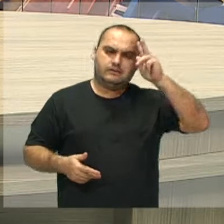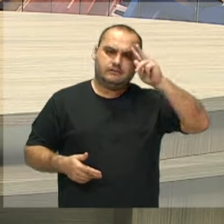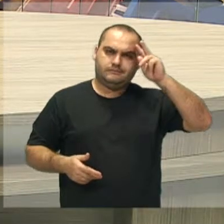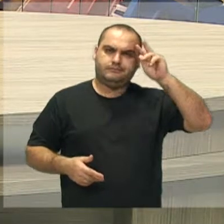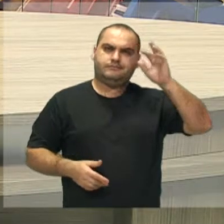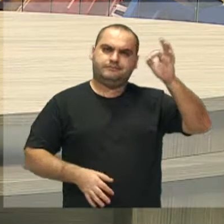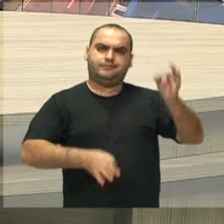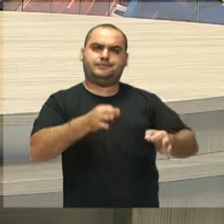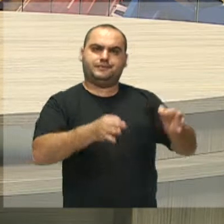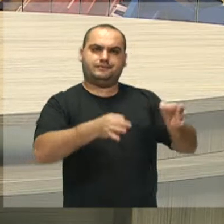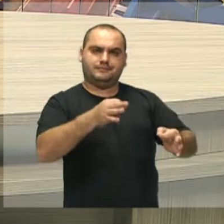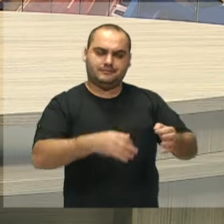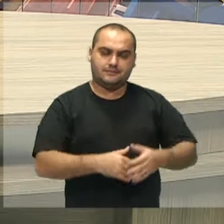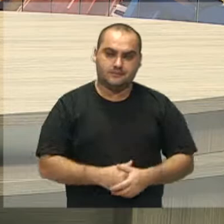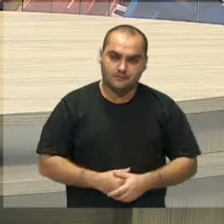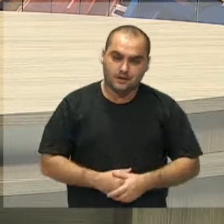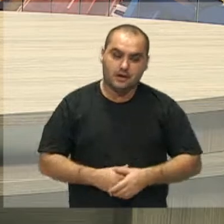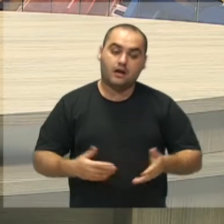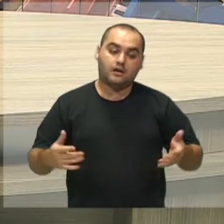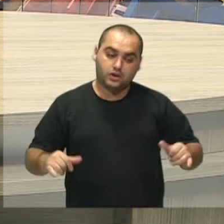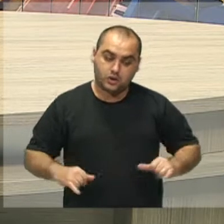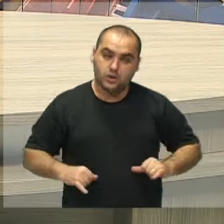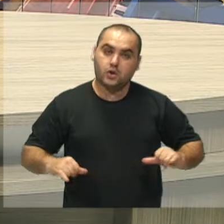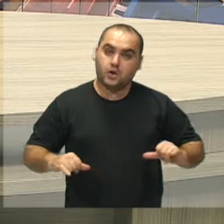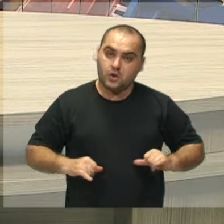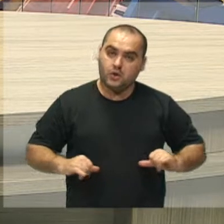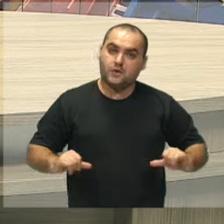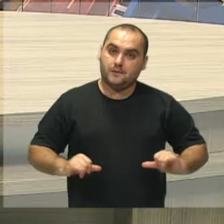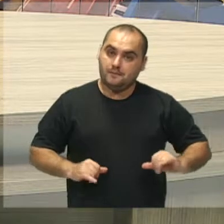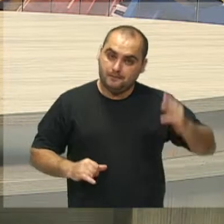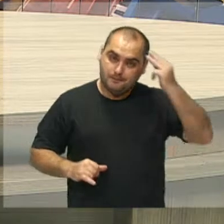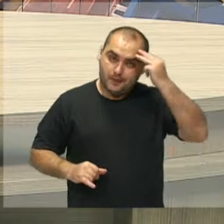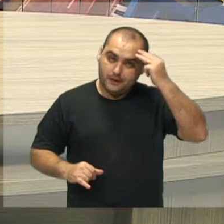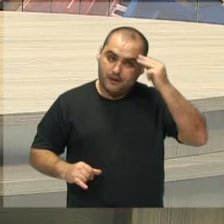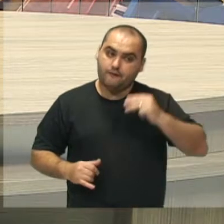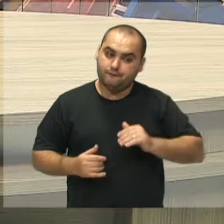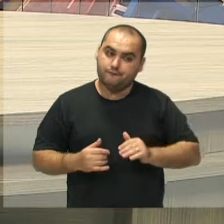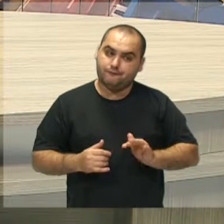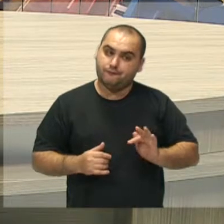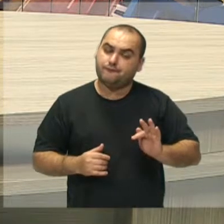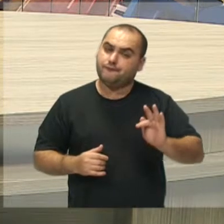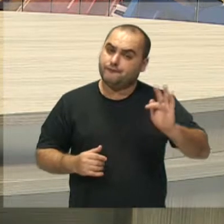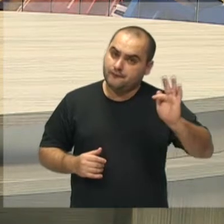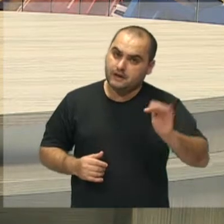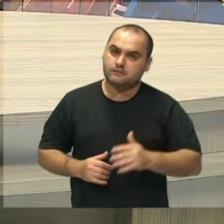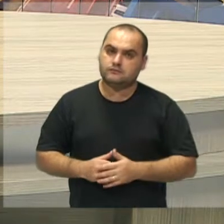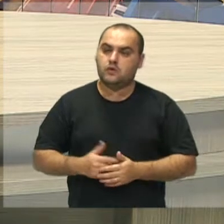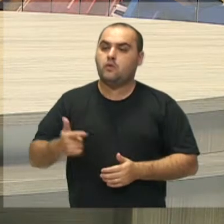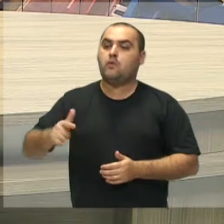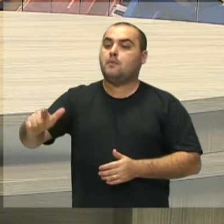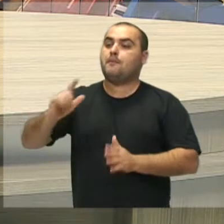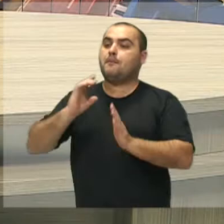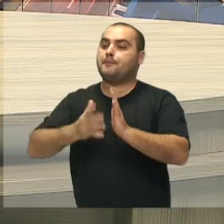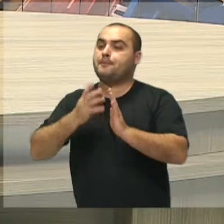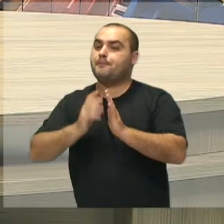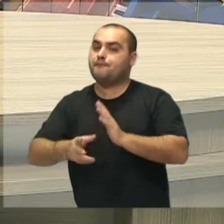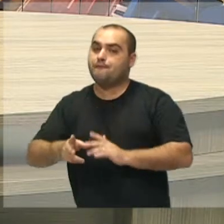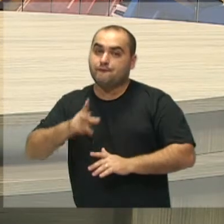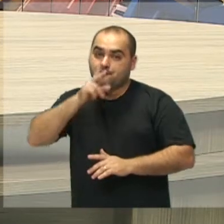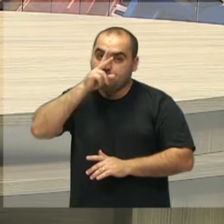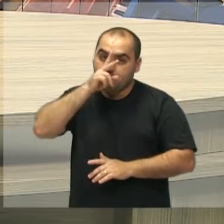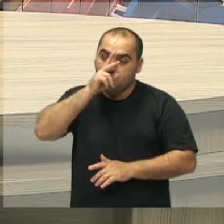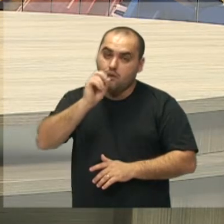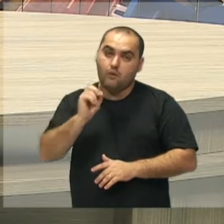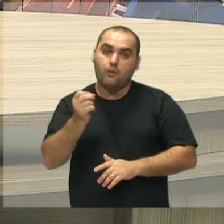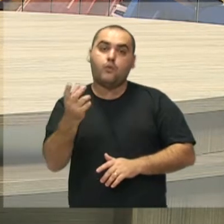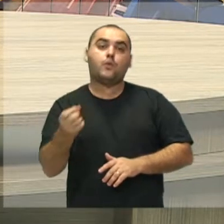julgado ali atrás. Isso, como valor moral, também vai perdurar. É a chance de outros partidos ou se fortalecerem ou